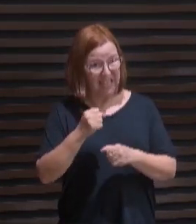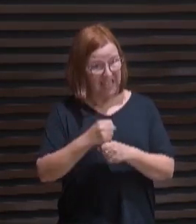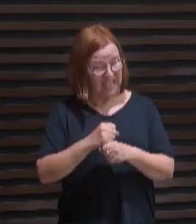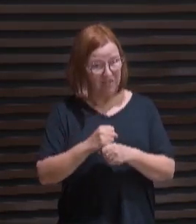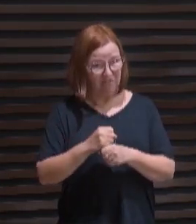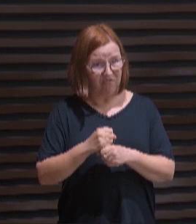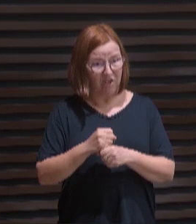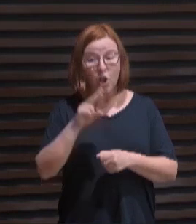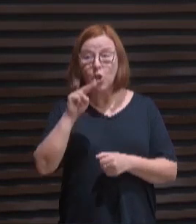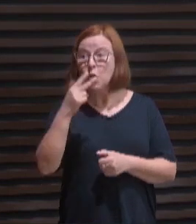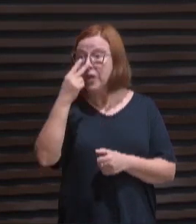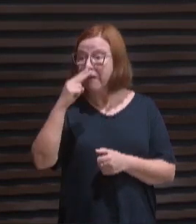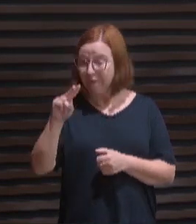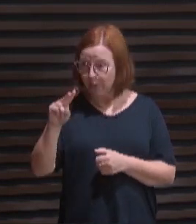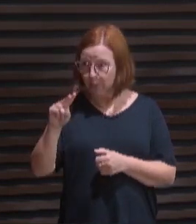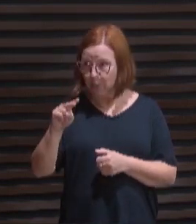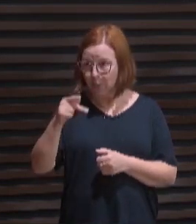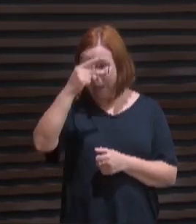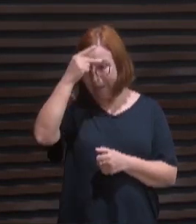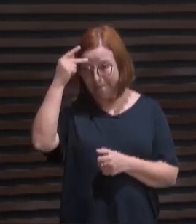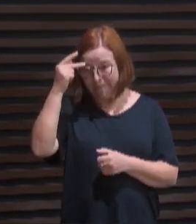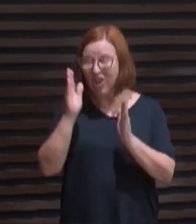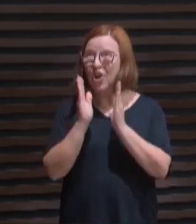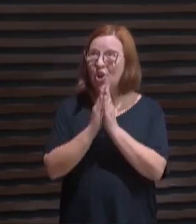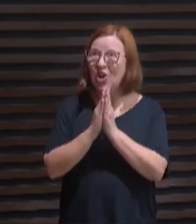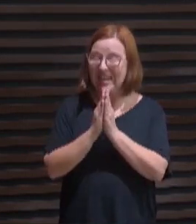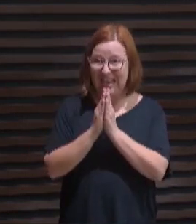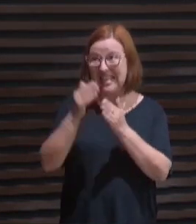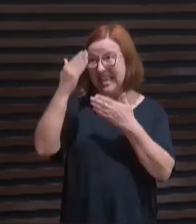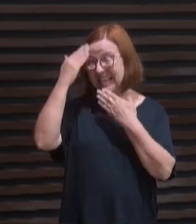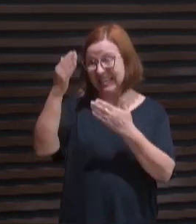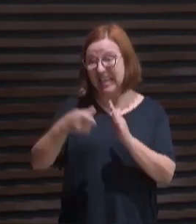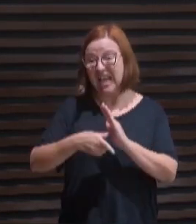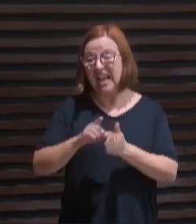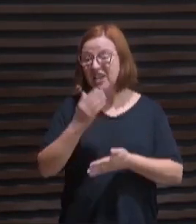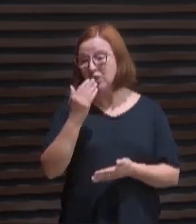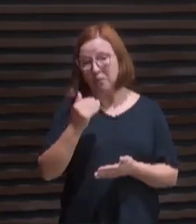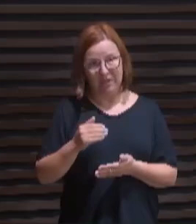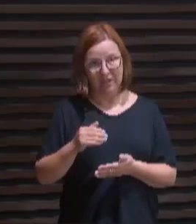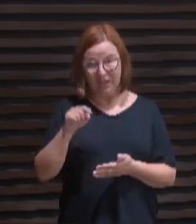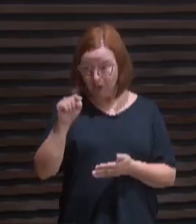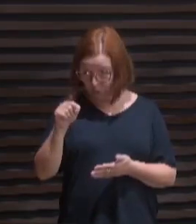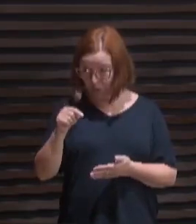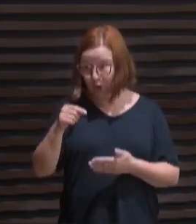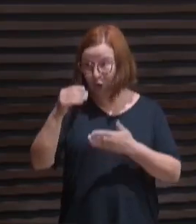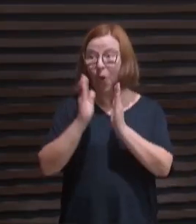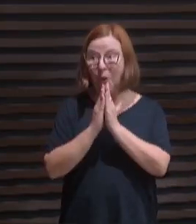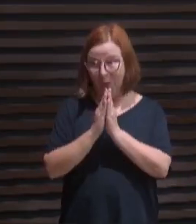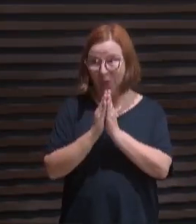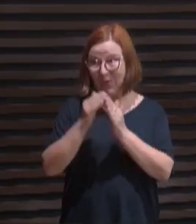a comida antes de comer. Você orou agradecendo a Deus a comida.